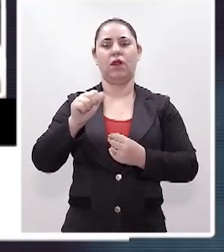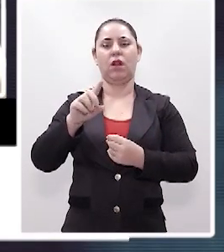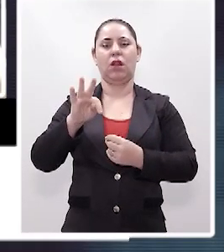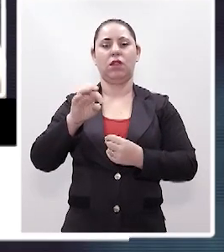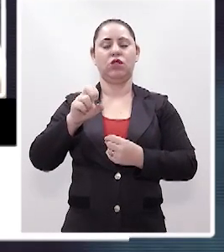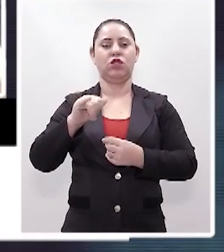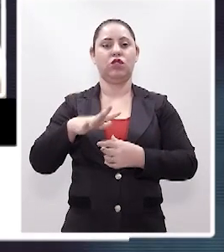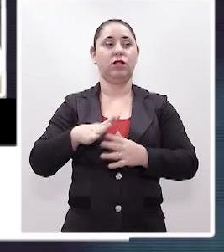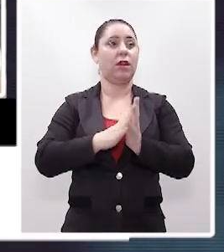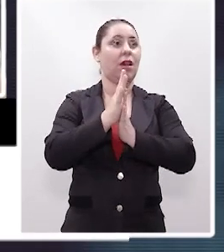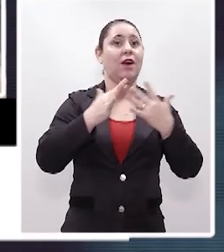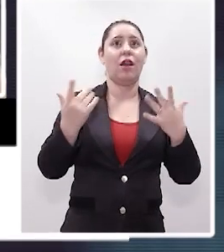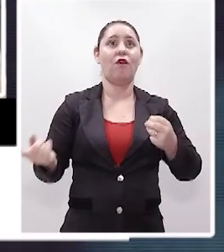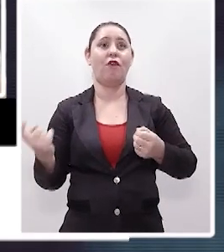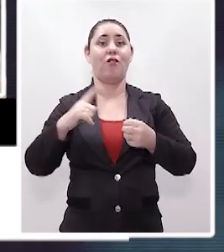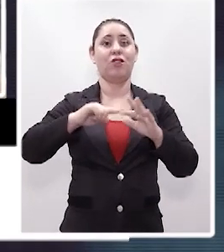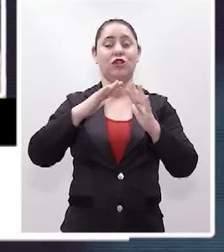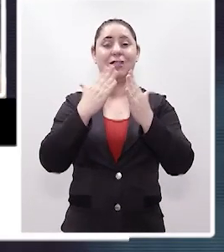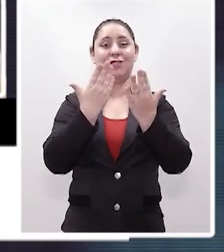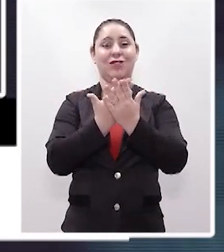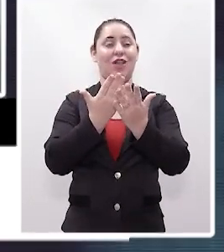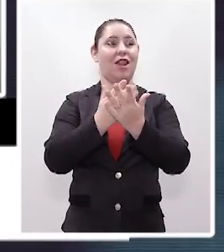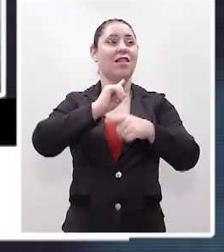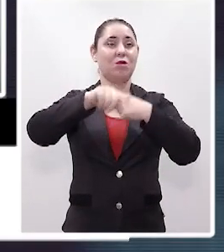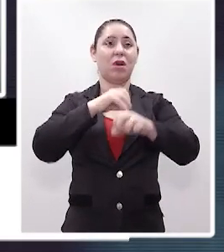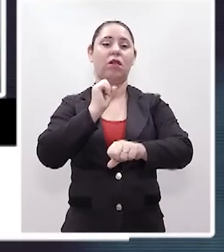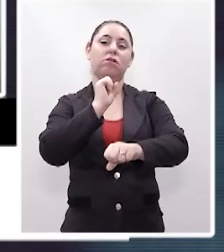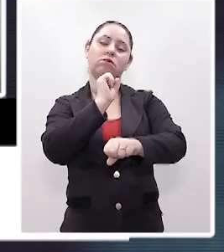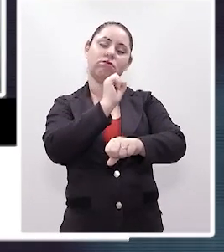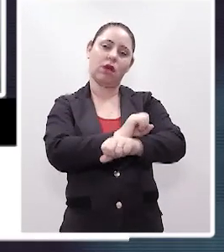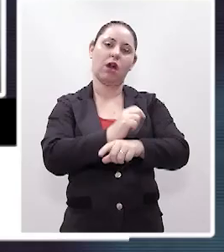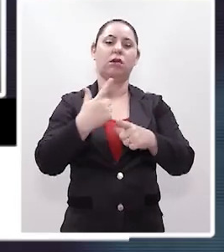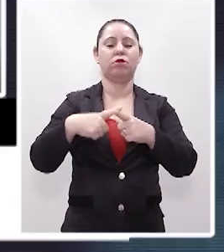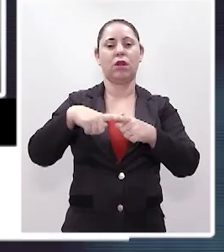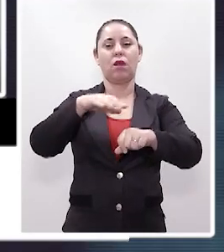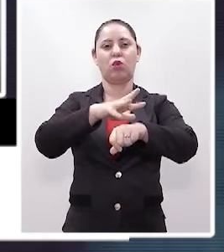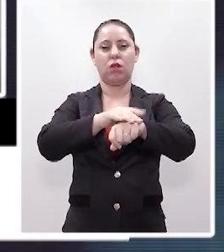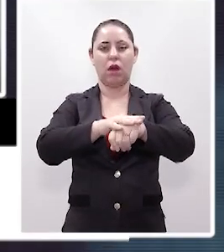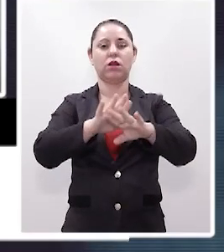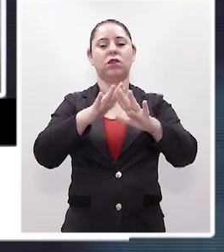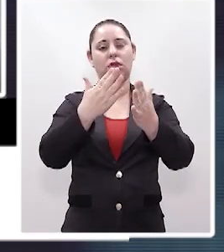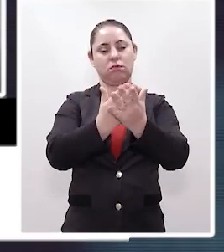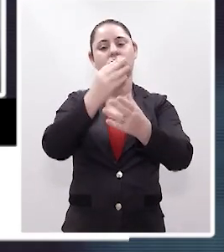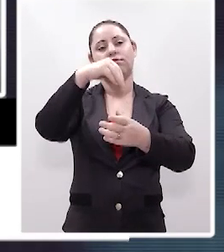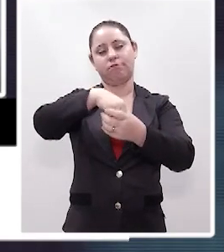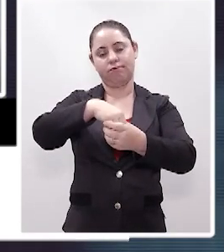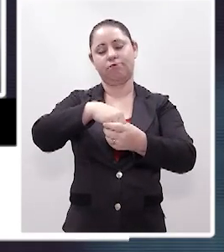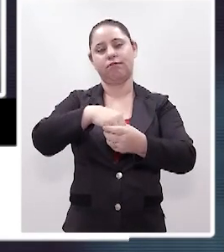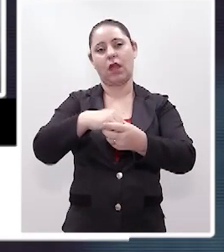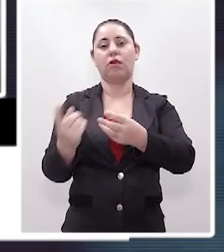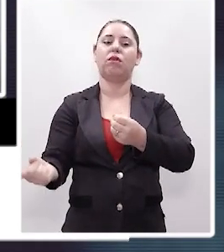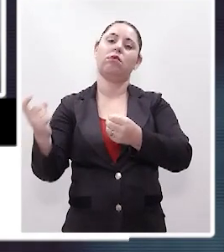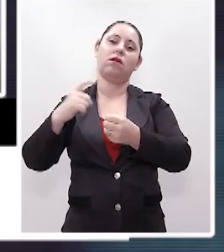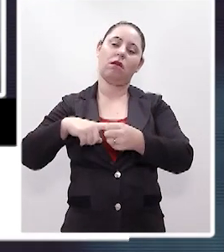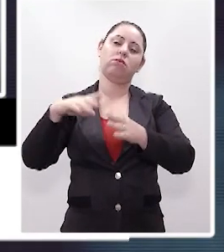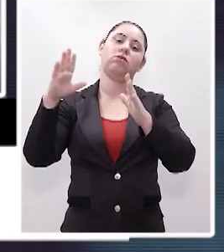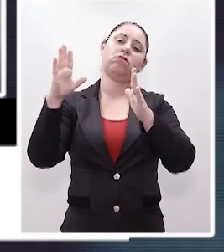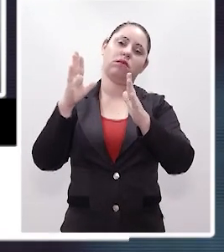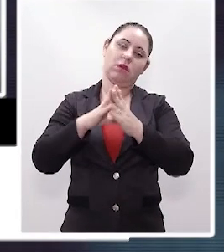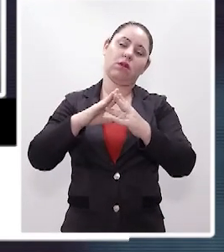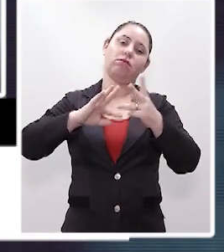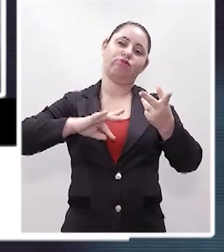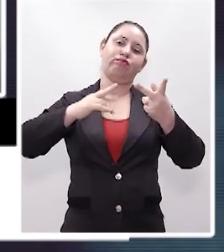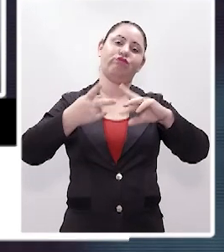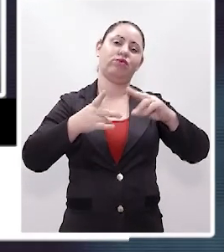Valentina, essa questão da euforia de voltar à escola e depois essa questão de ter que voltar para casa